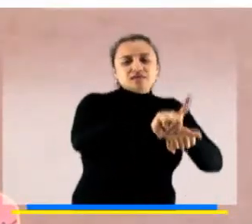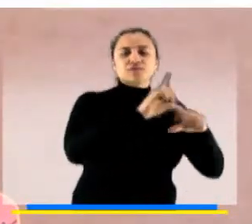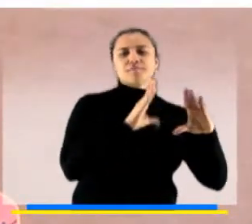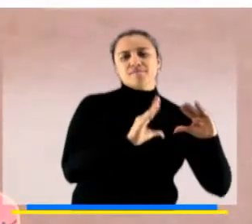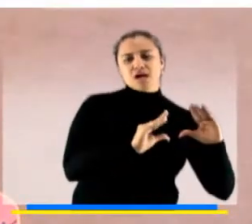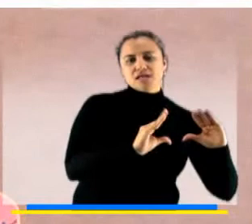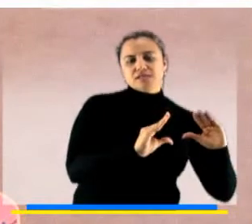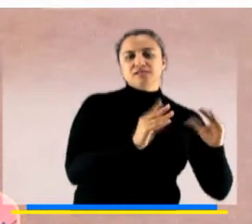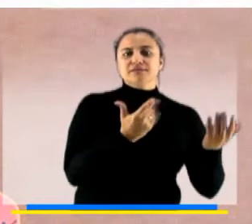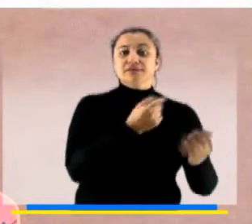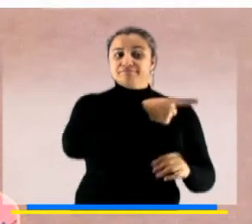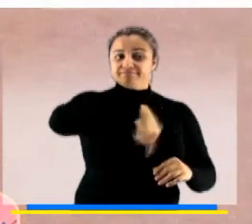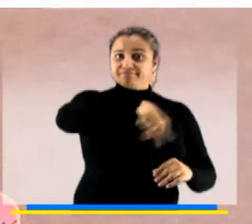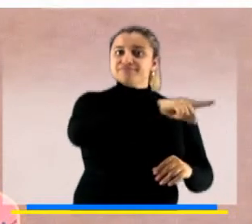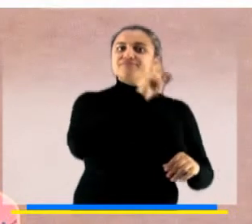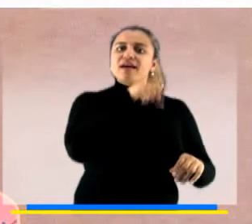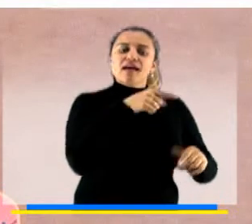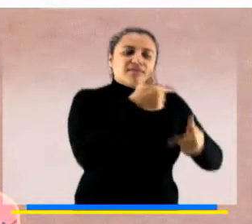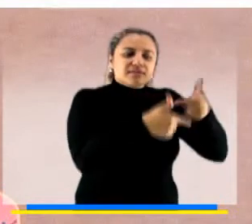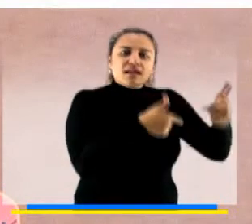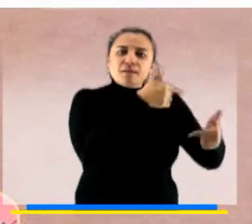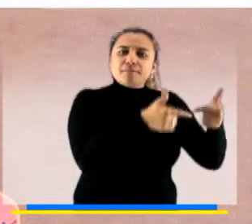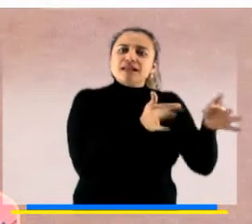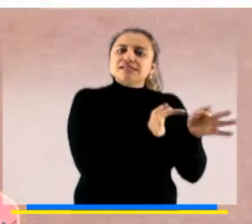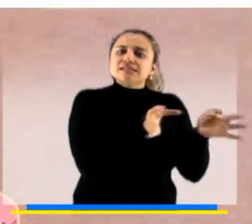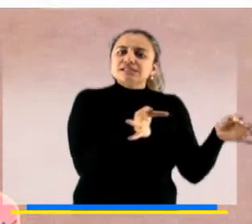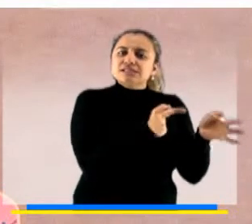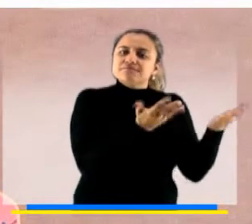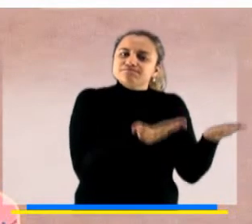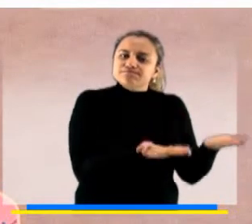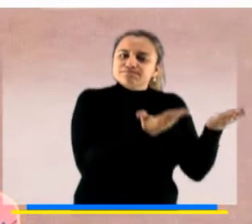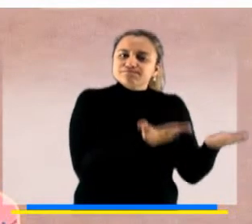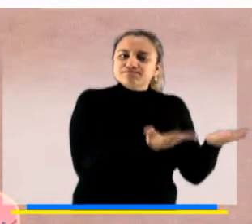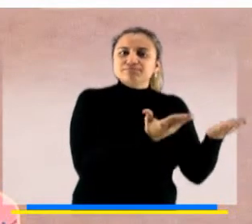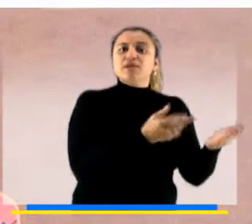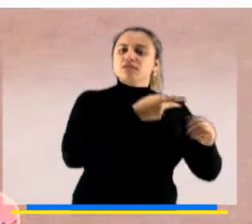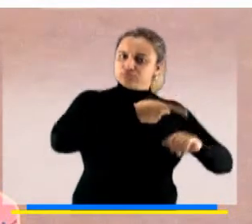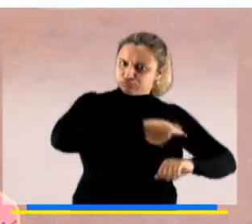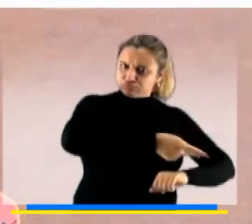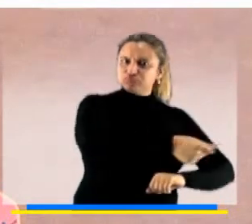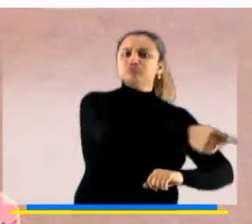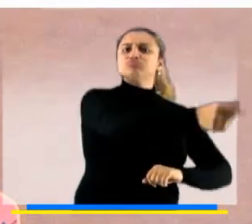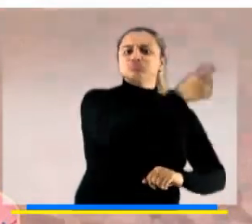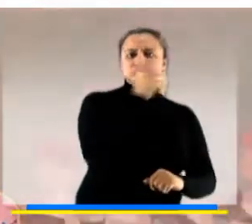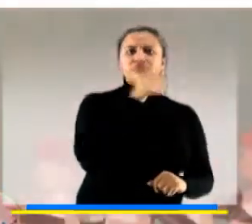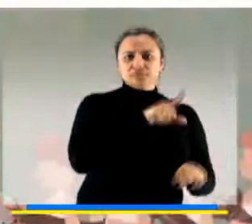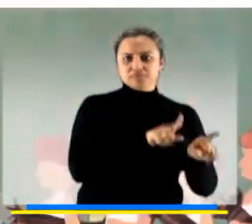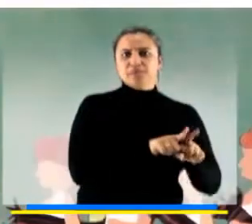se prestava a trabalhos delicados, além de ser bastante durável.